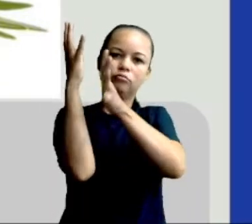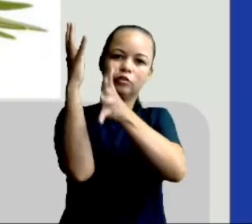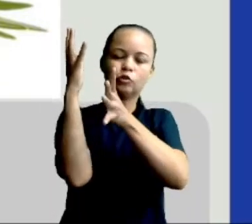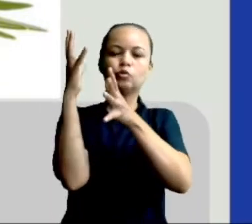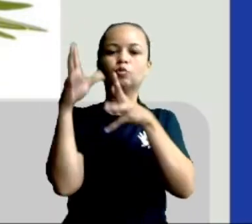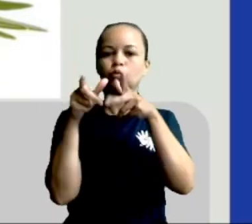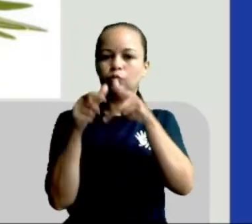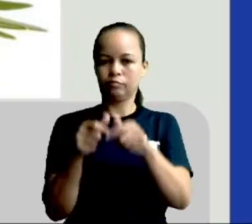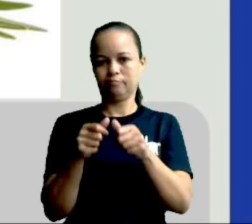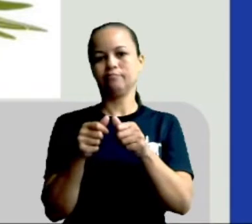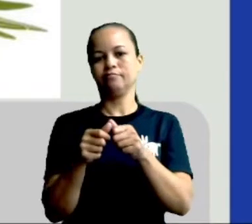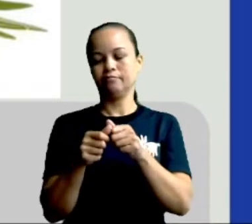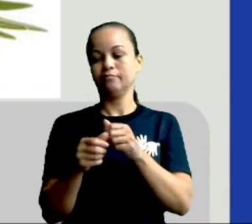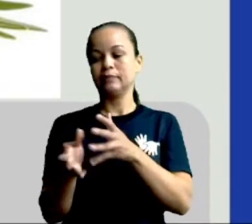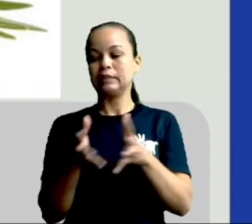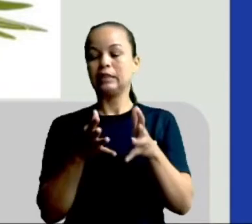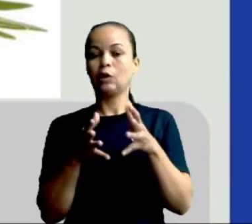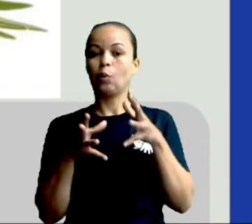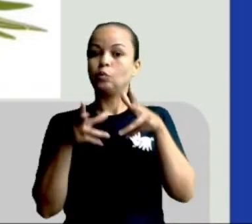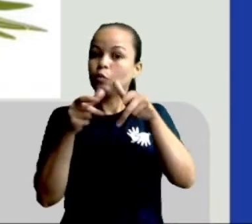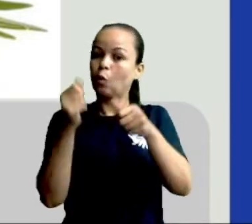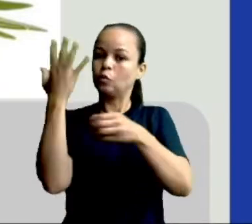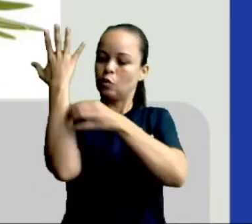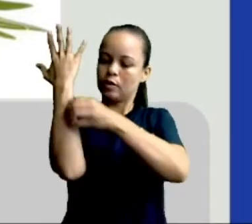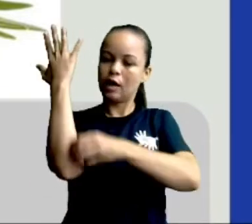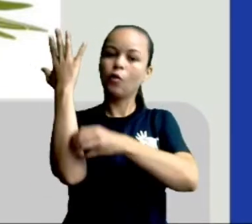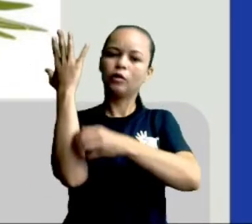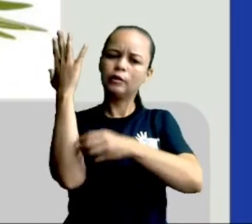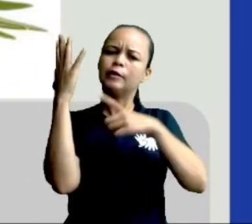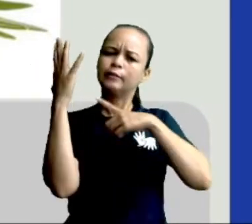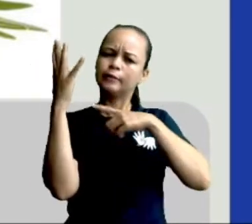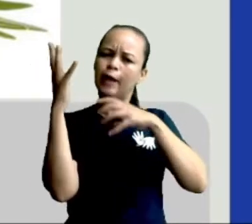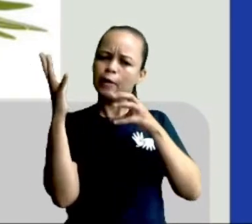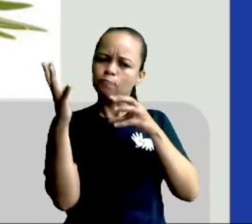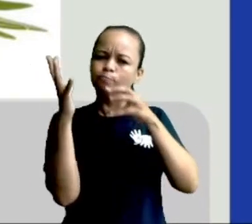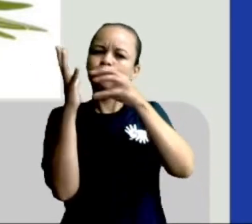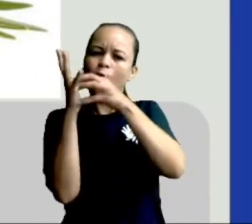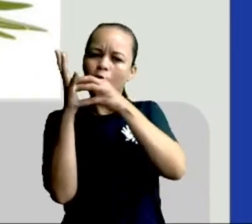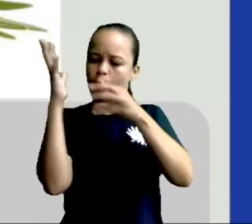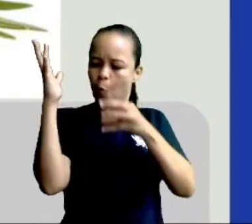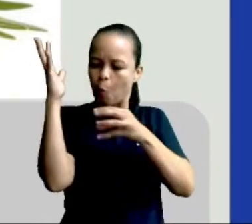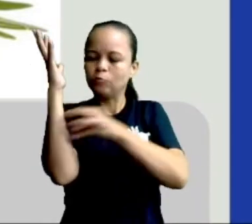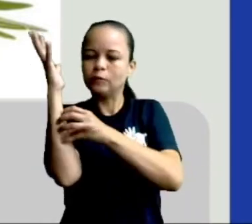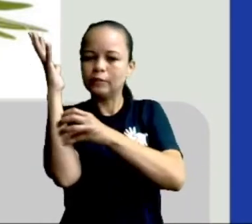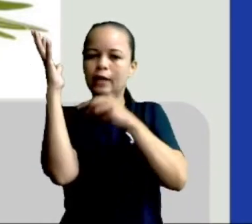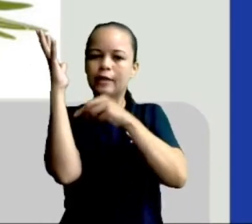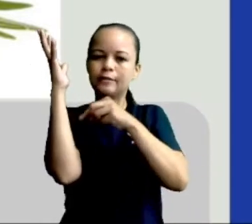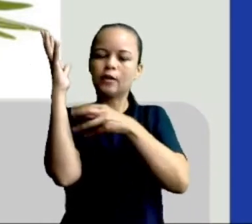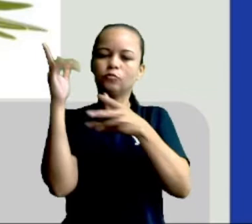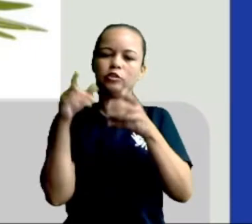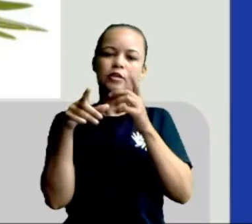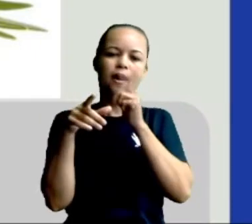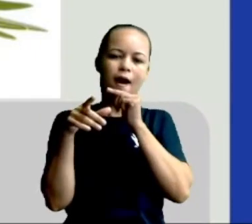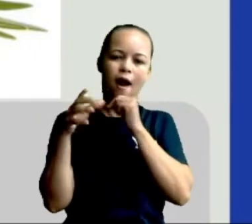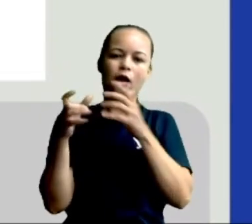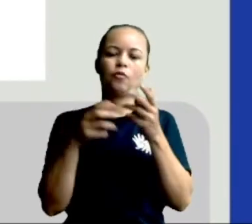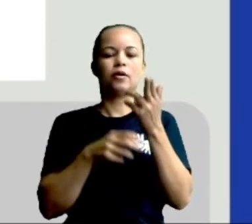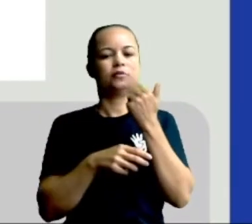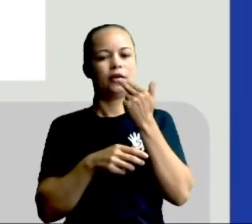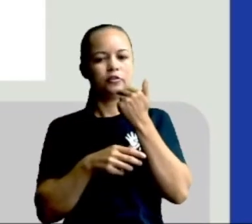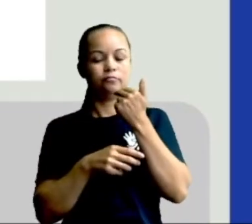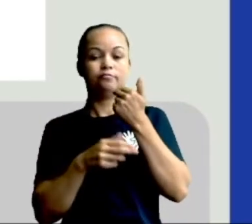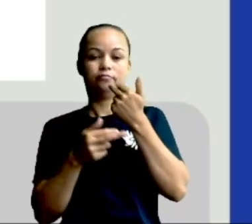resto da planta. Então, tudo que é caule tem uma grande concentração de água, isso mesmo, e sais minerais e